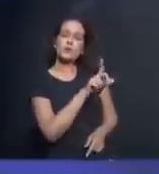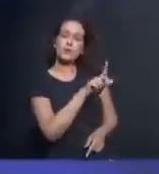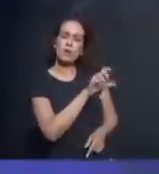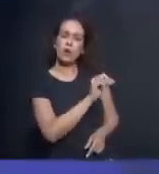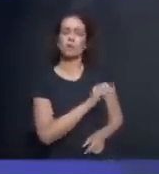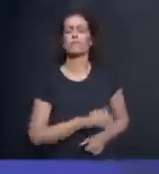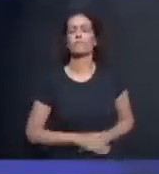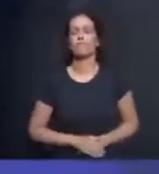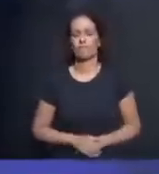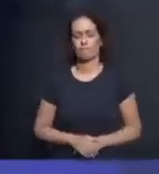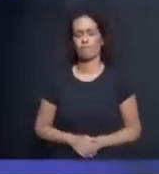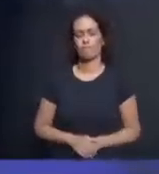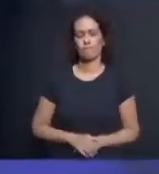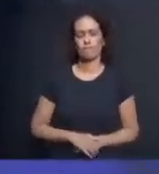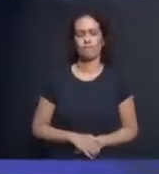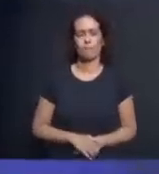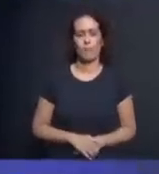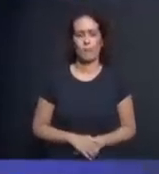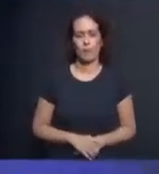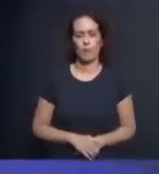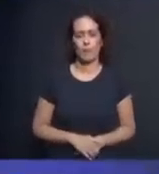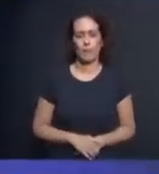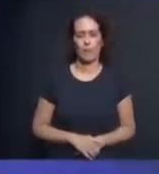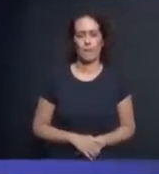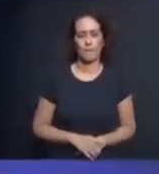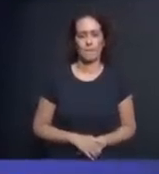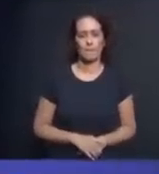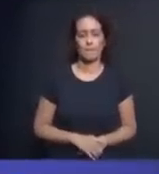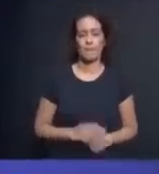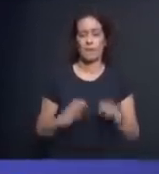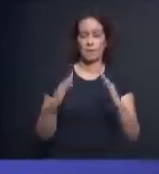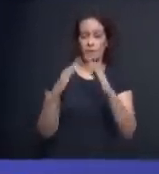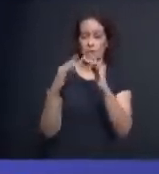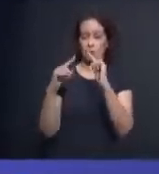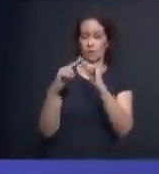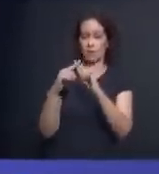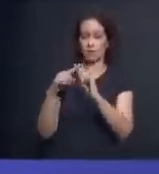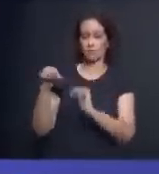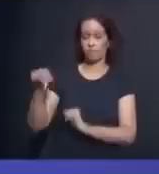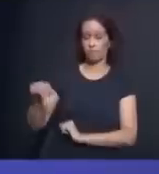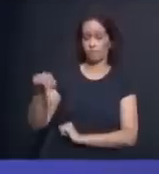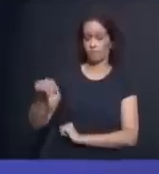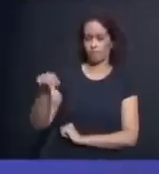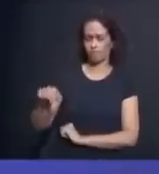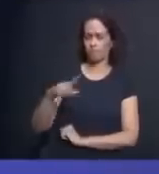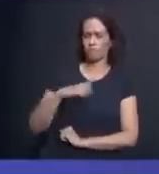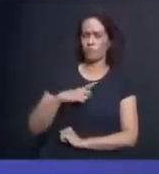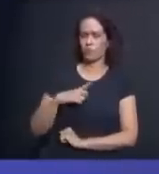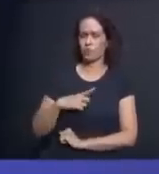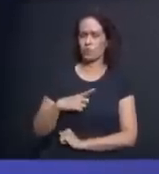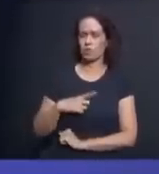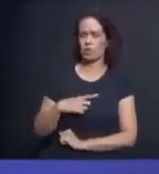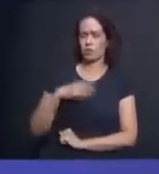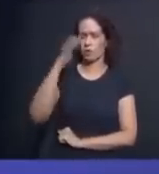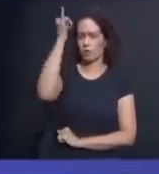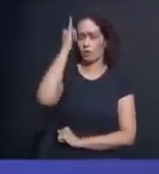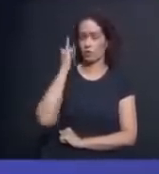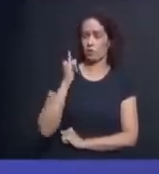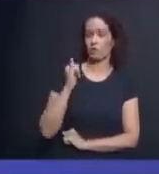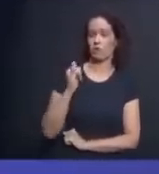Hã? Mas o texto está dizendo que na igreja de Antioquia havia profetas e... Faz assim